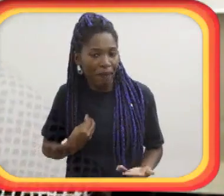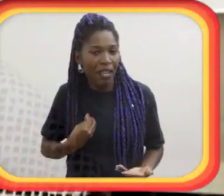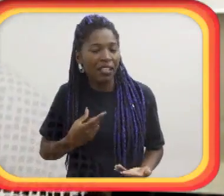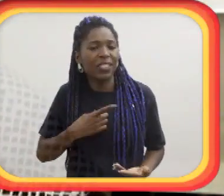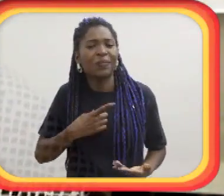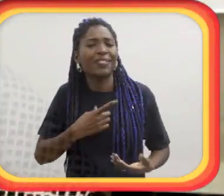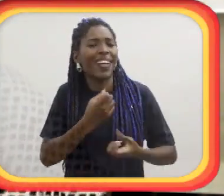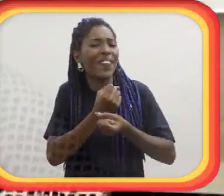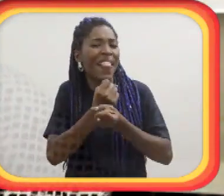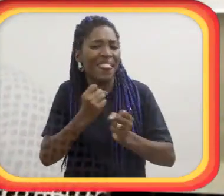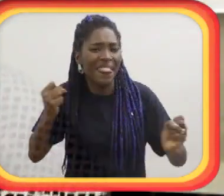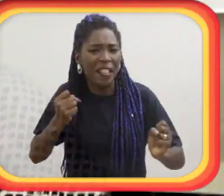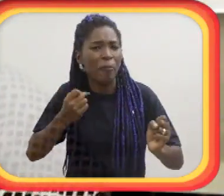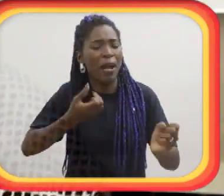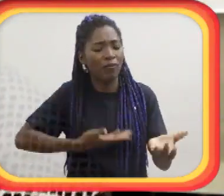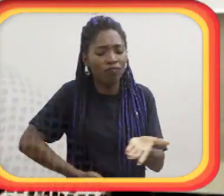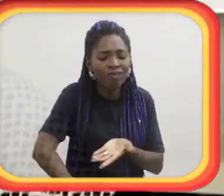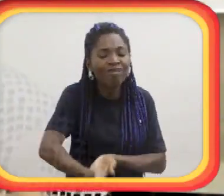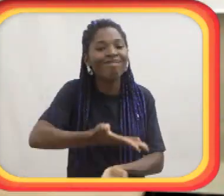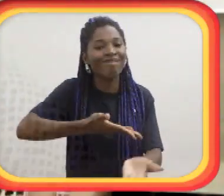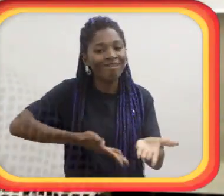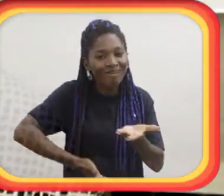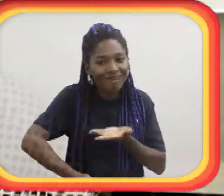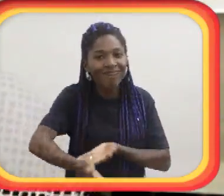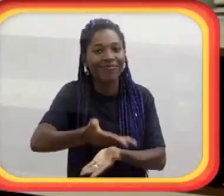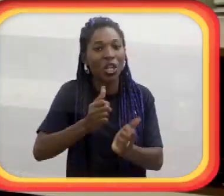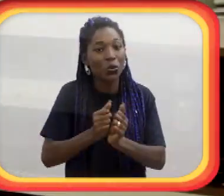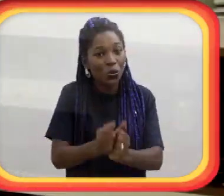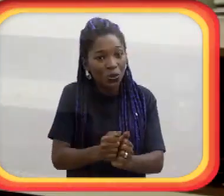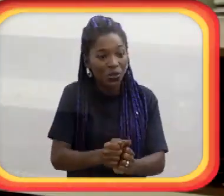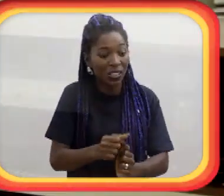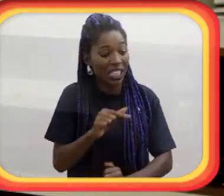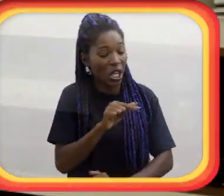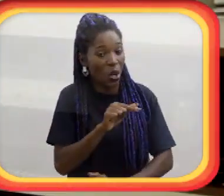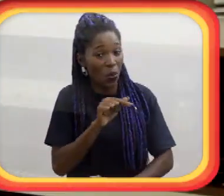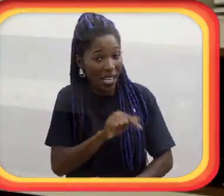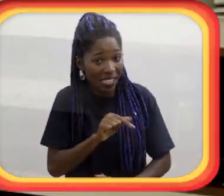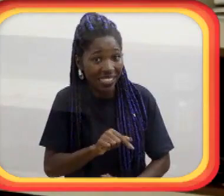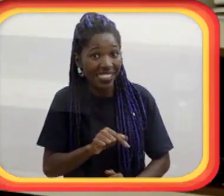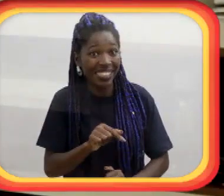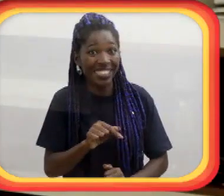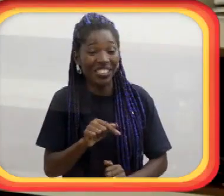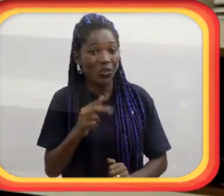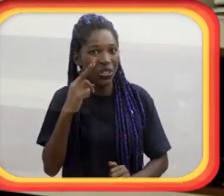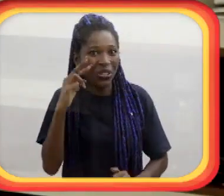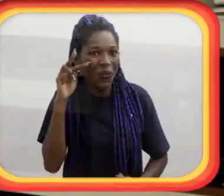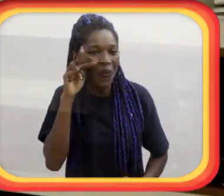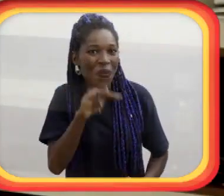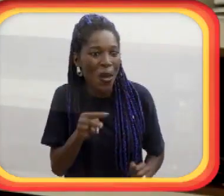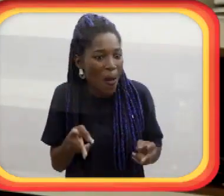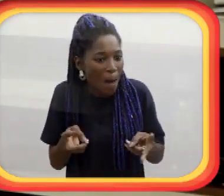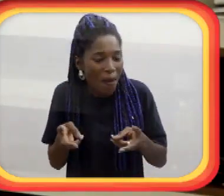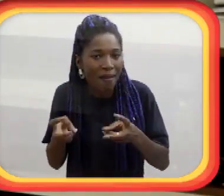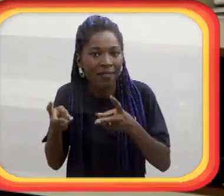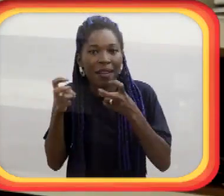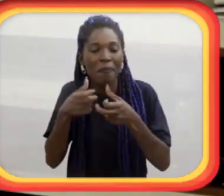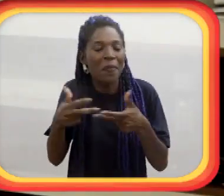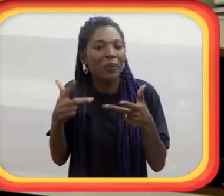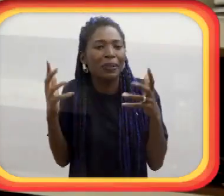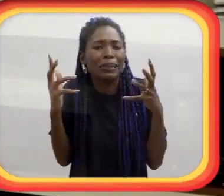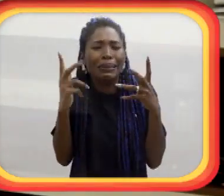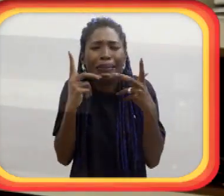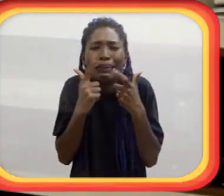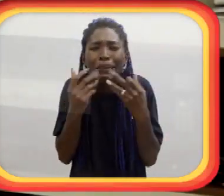Então elas têm muita liberdade para interagir entre elas. E aí essa convivência rende cenas incríveis,